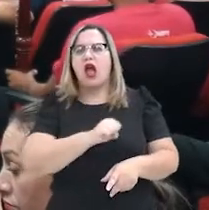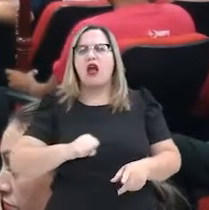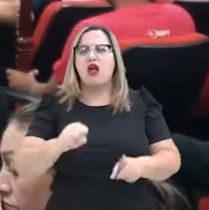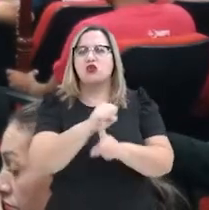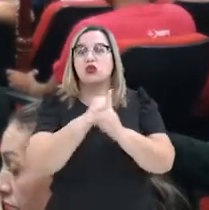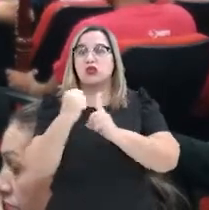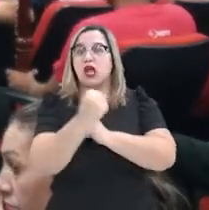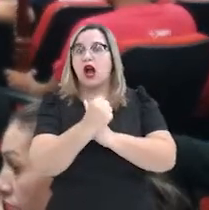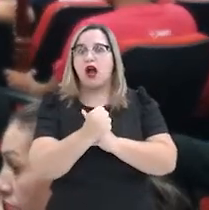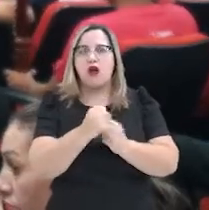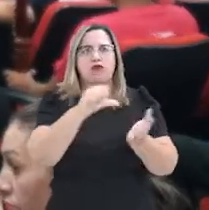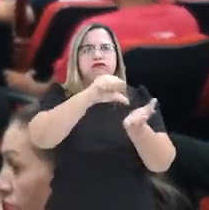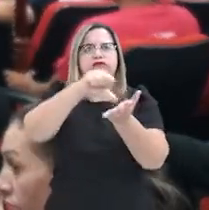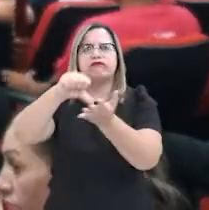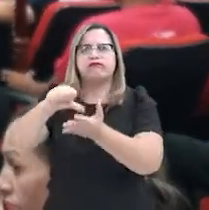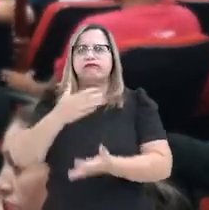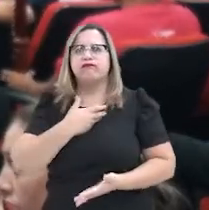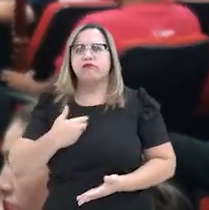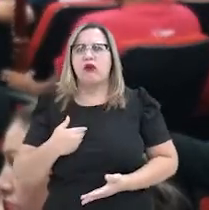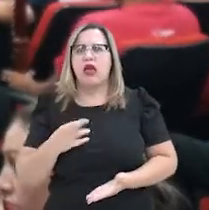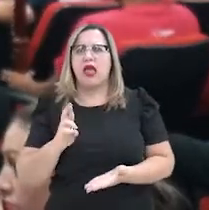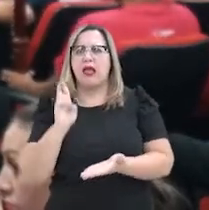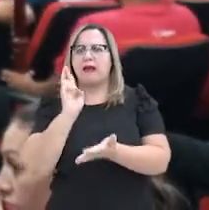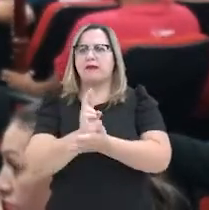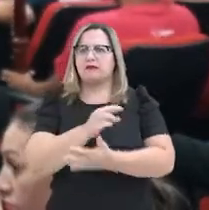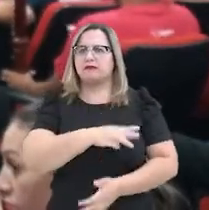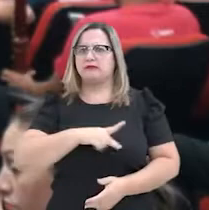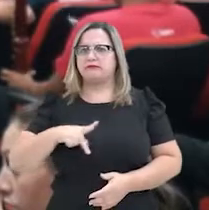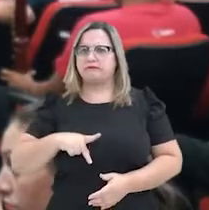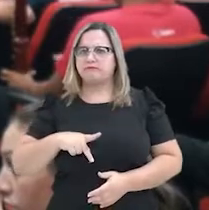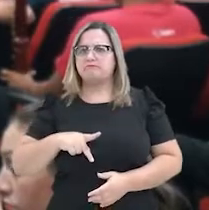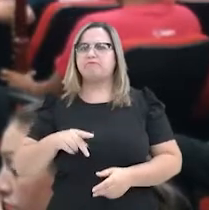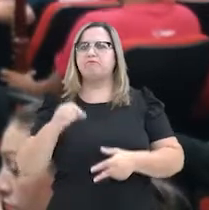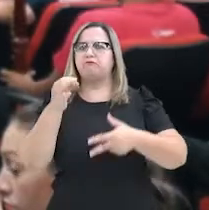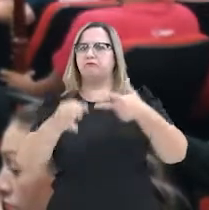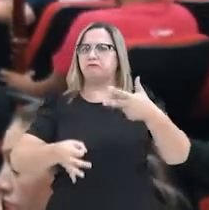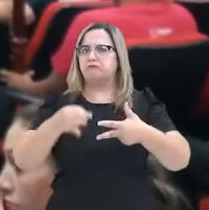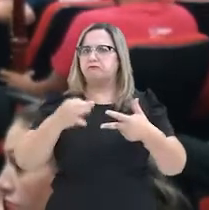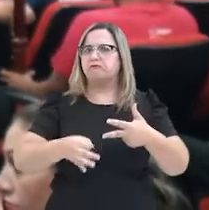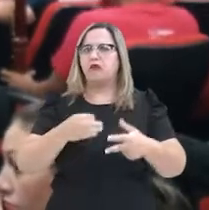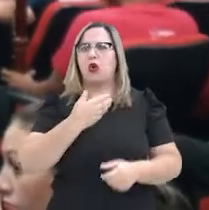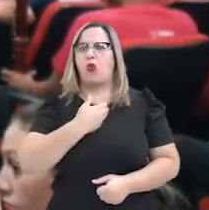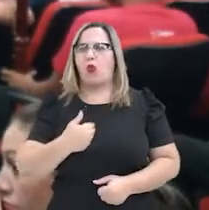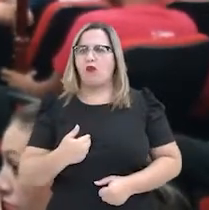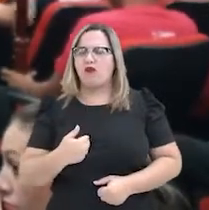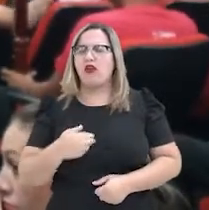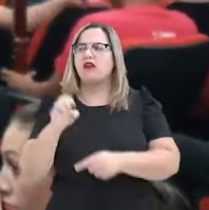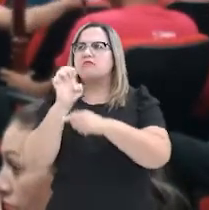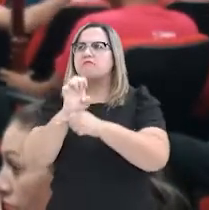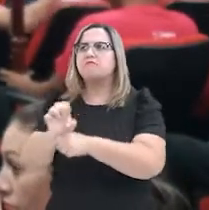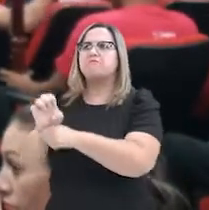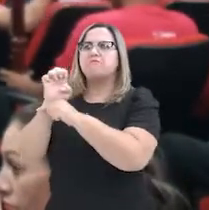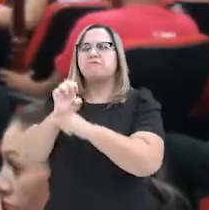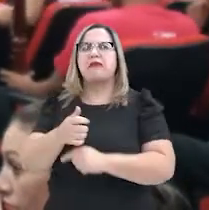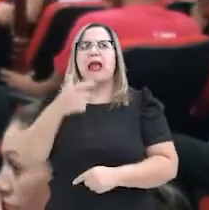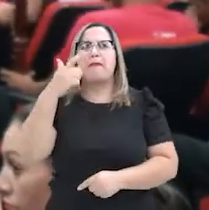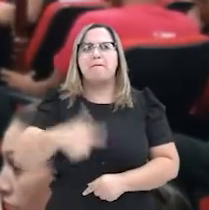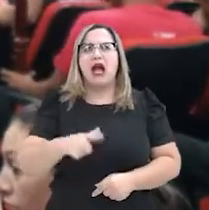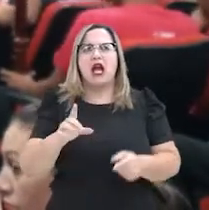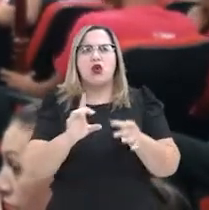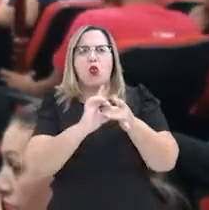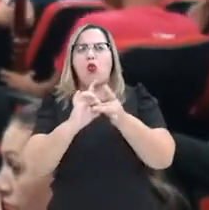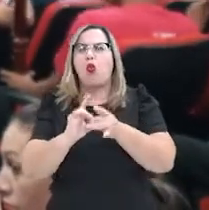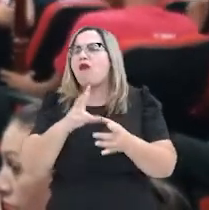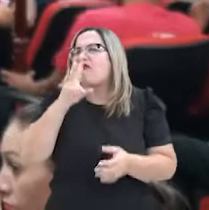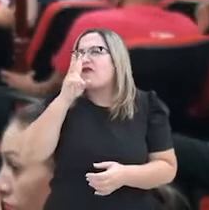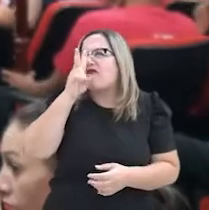controle social, os órgãos públicos, né, os representantes do Ministério Público, do Judiciário, do Governo do Estado. Então, quanto